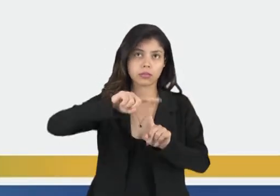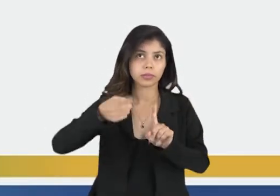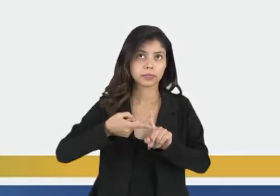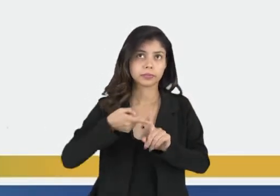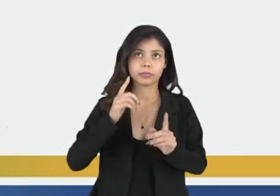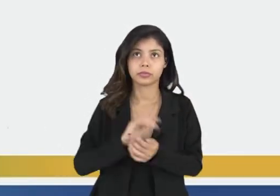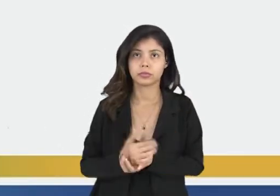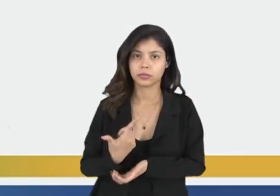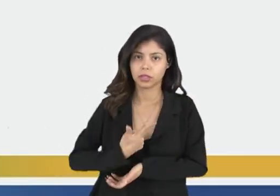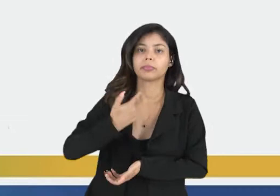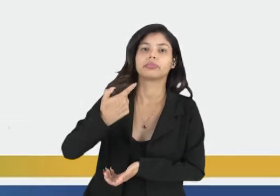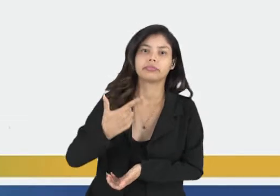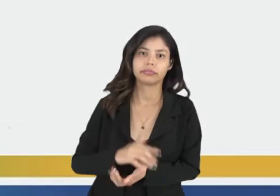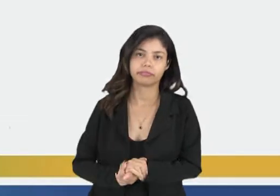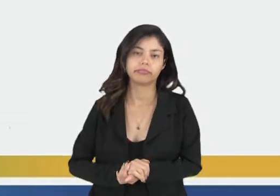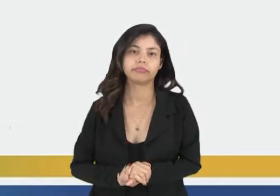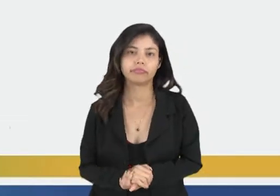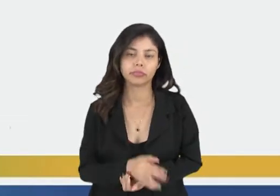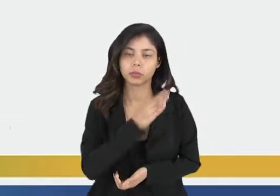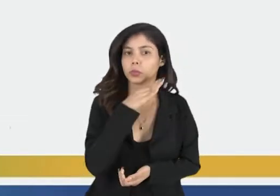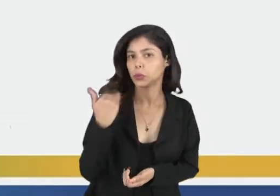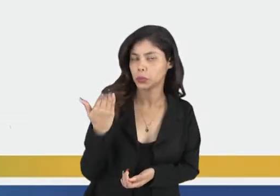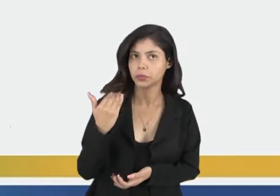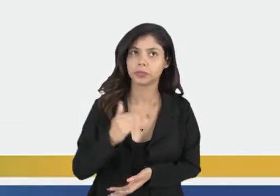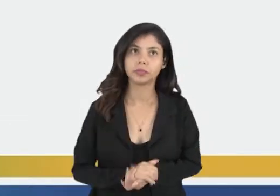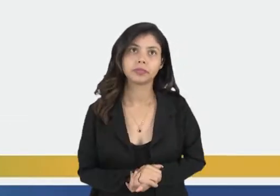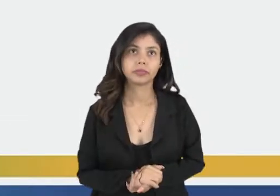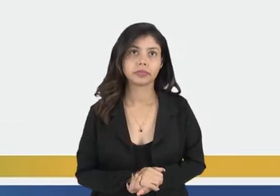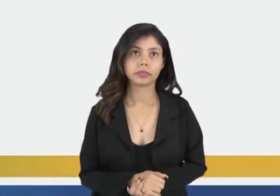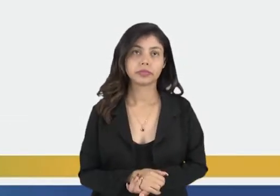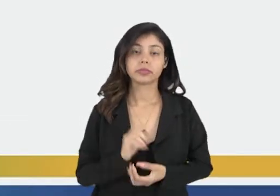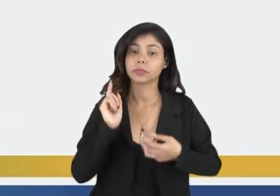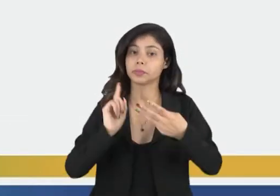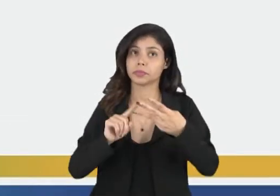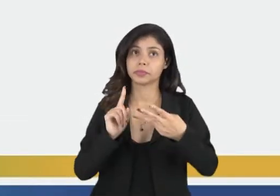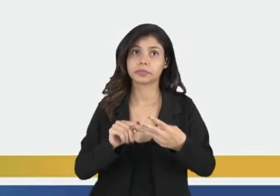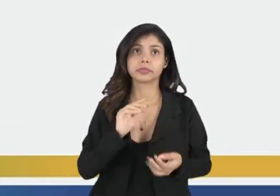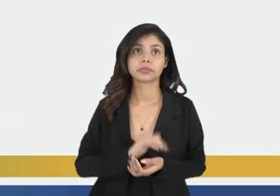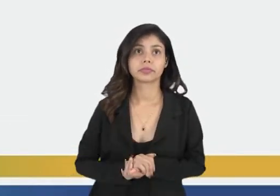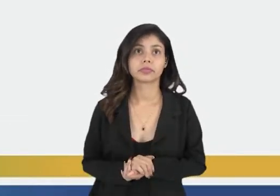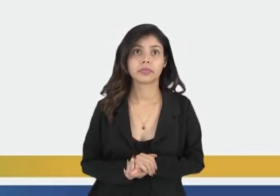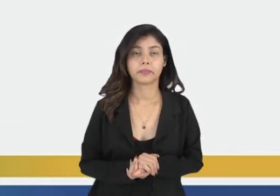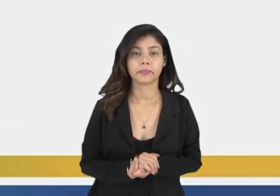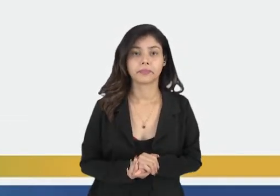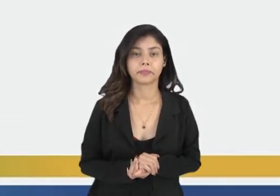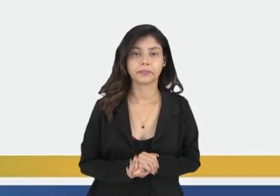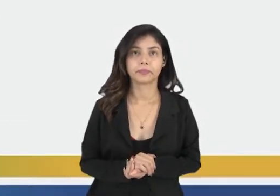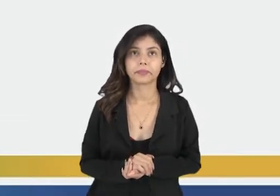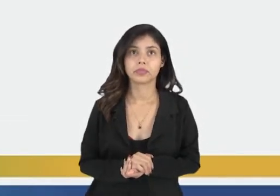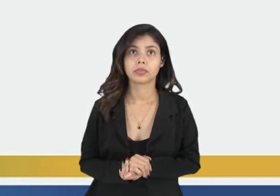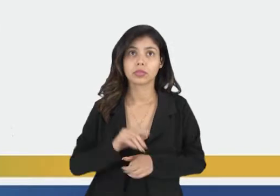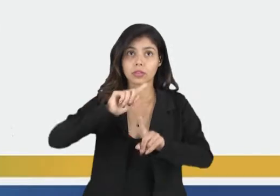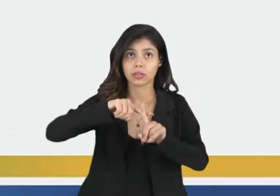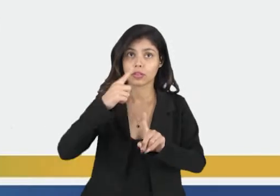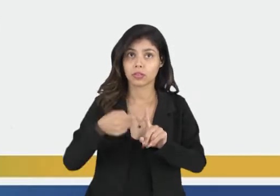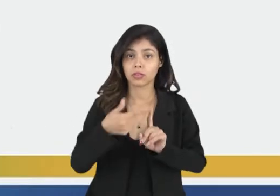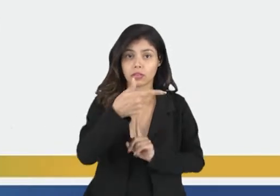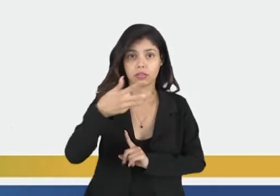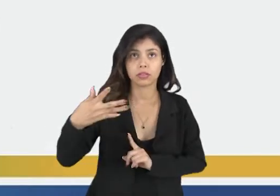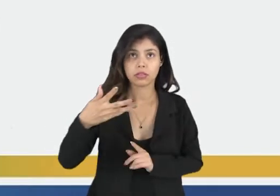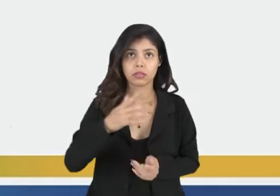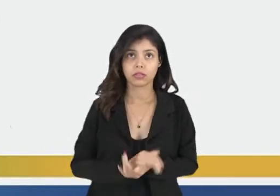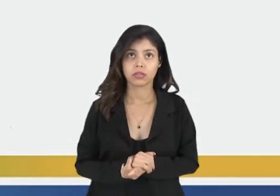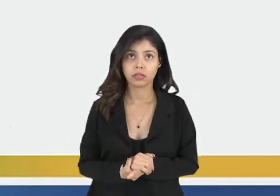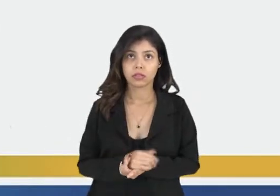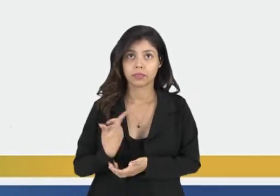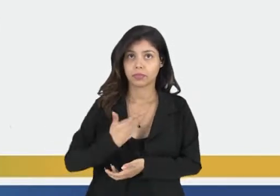jovem grávida é baleada e morre. Já na terceira fonte, o Estadão, grávida de